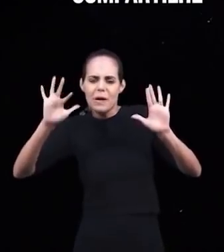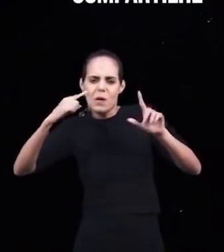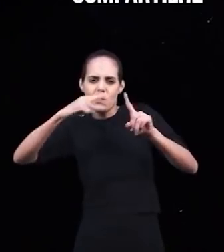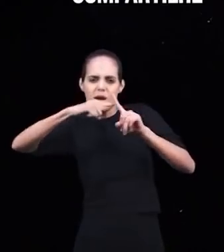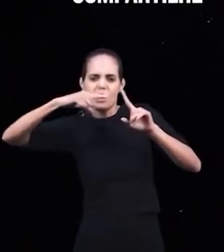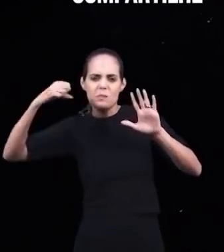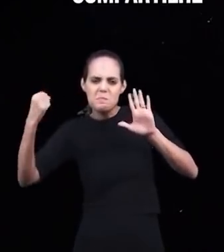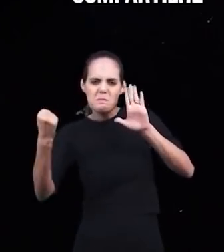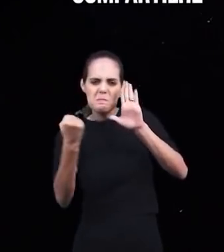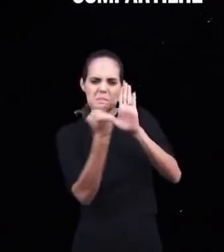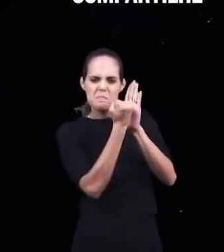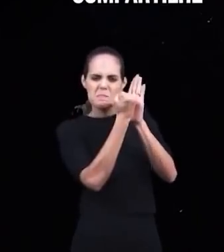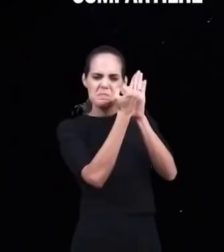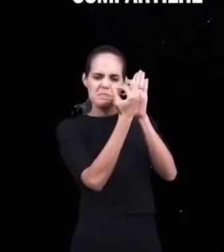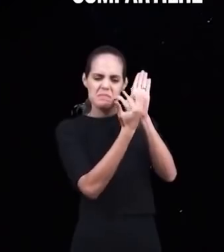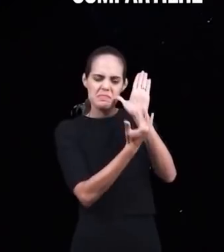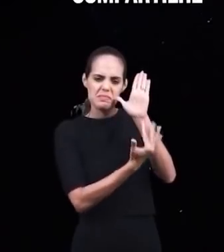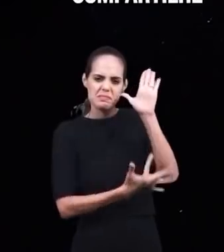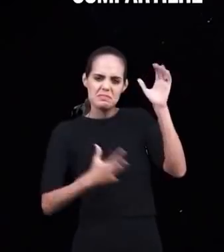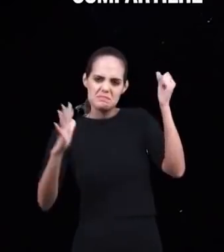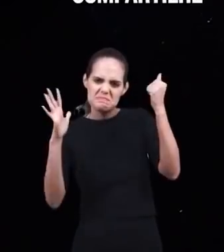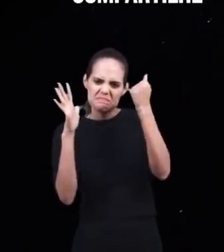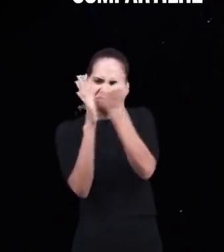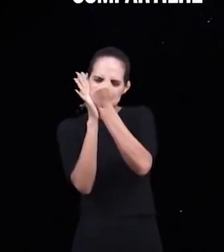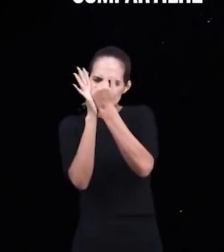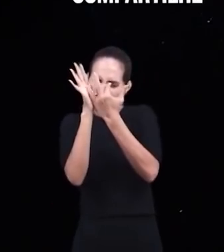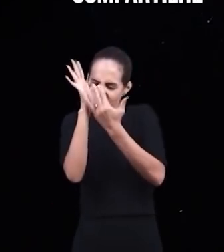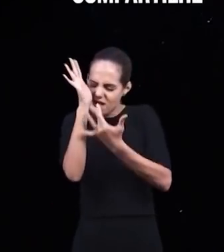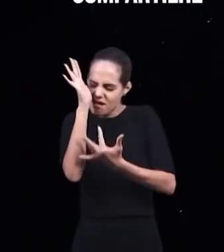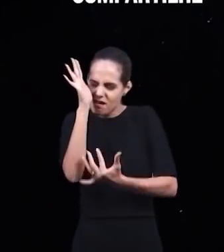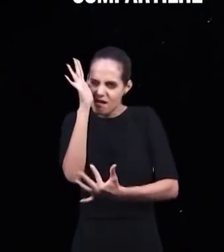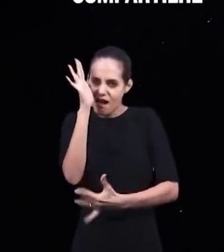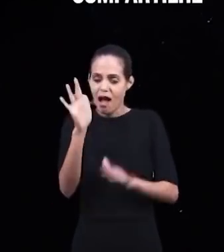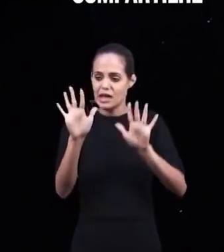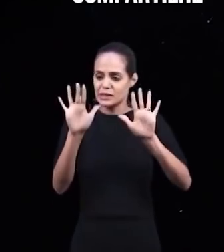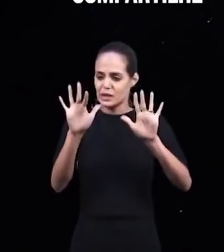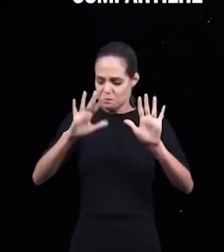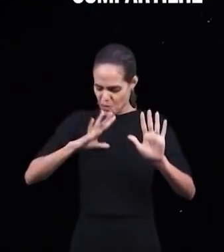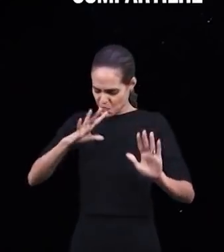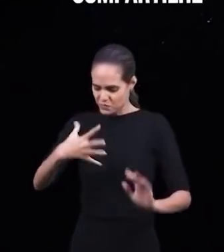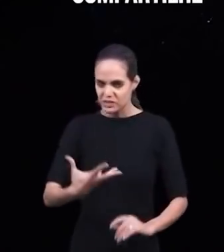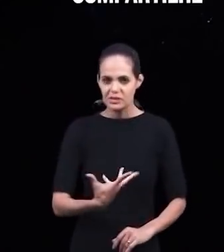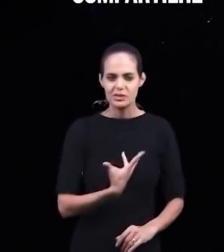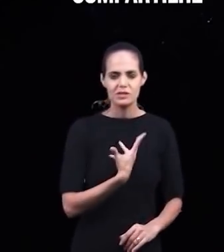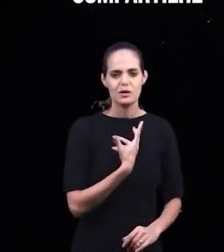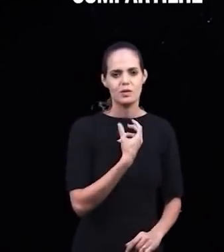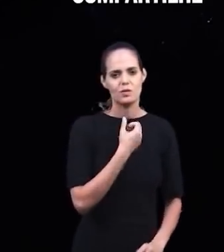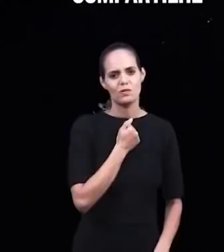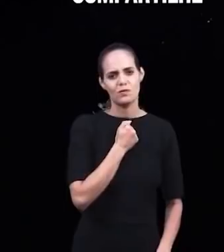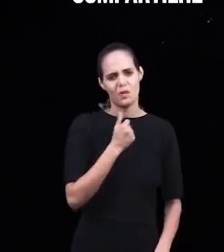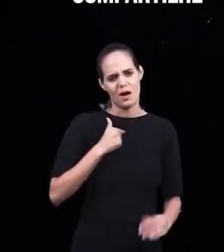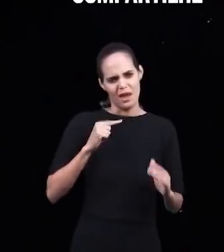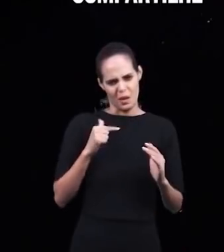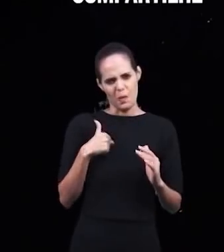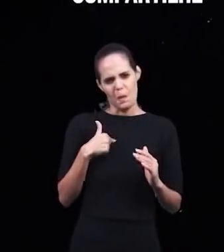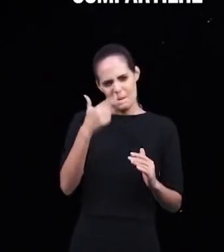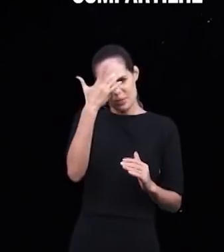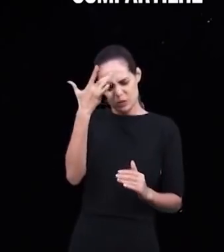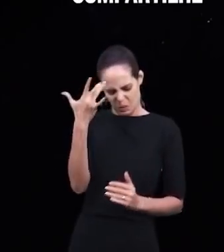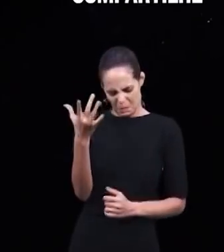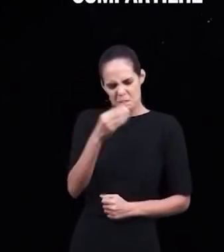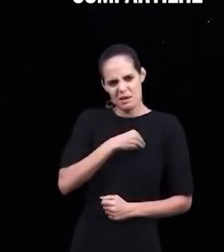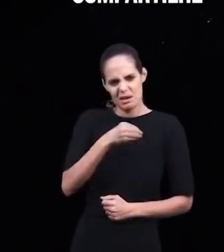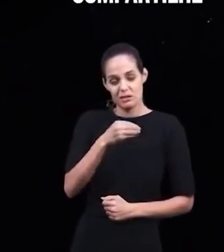cruz ferida, me salvou tão pecador. A